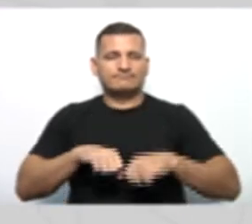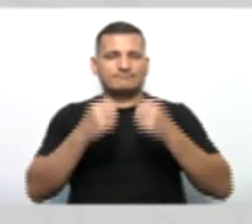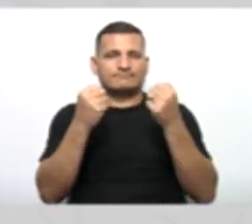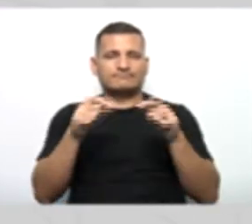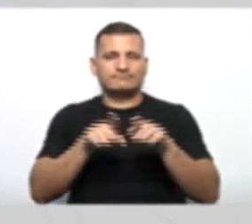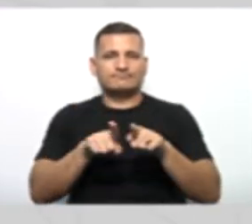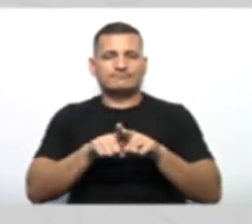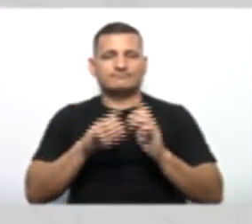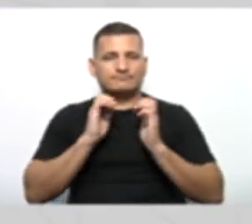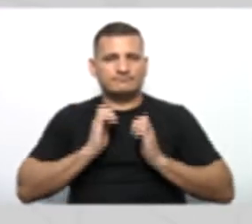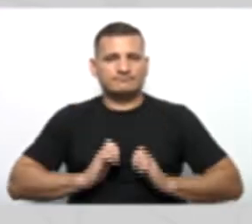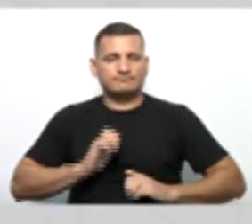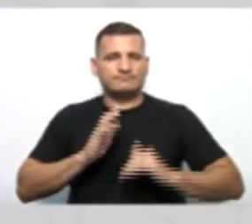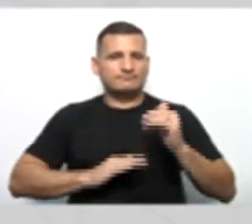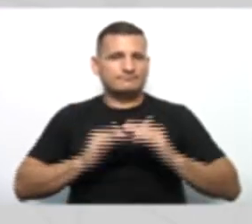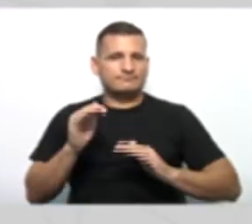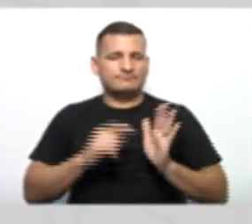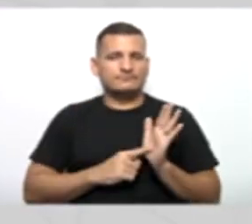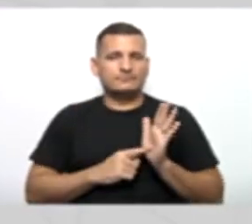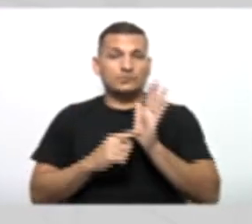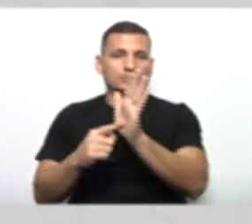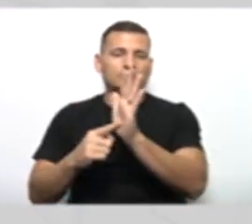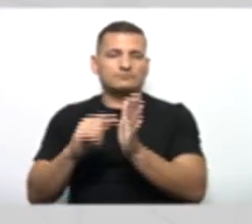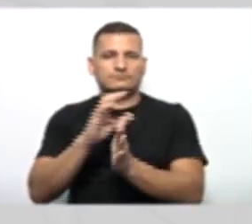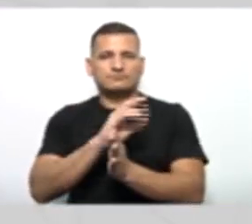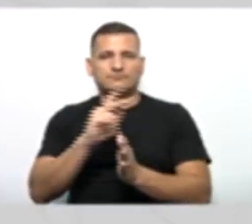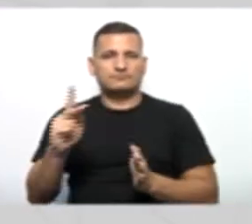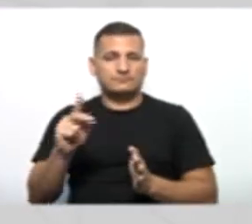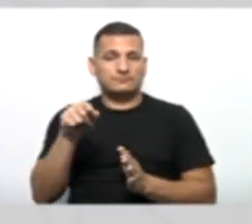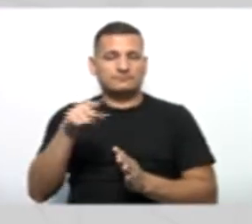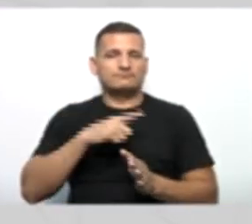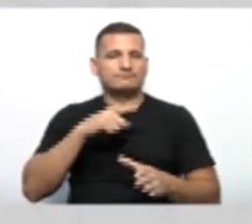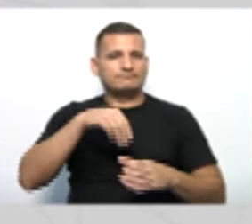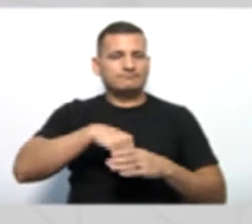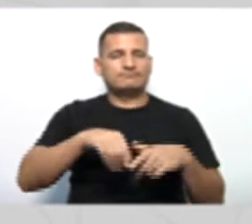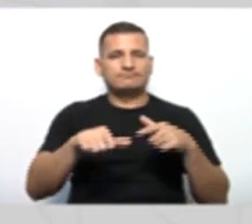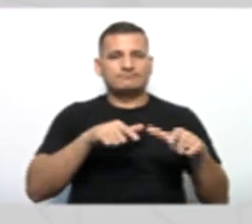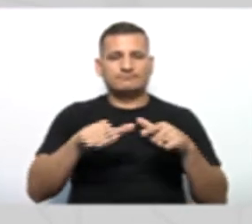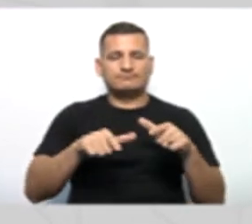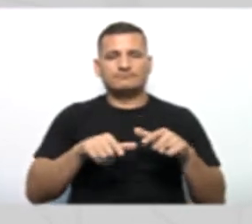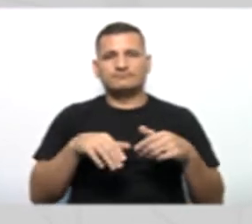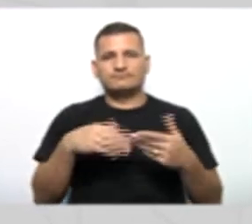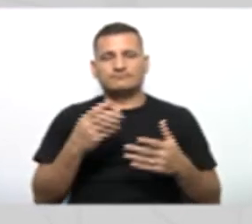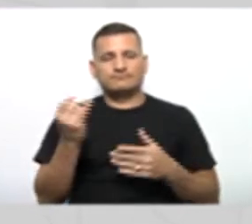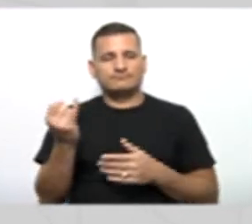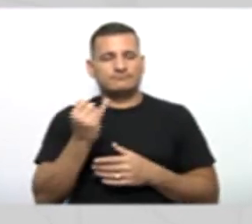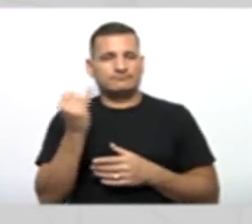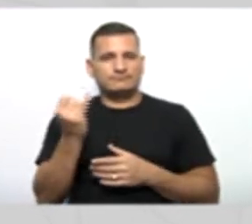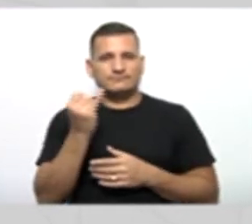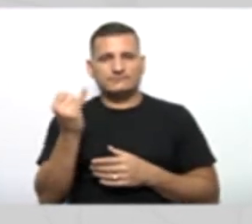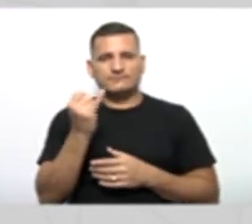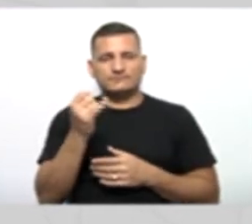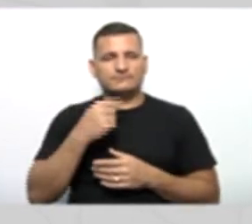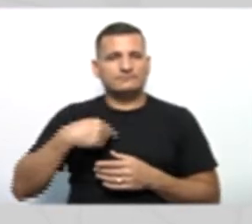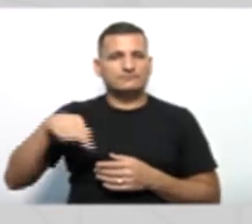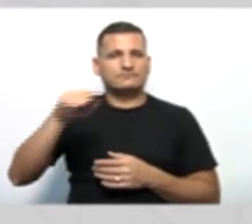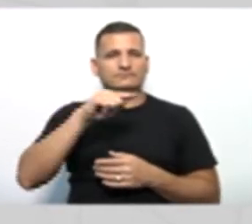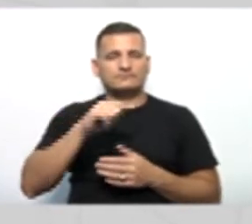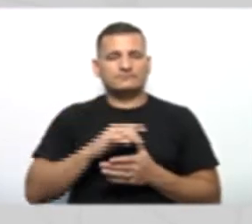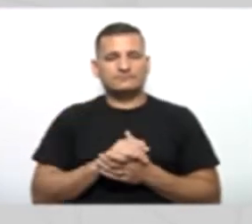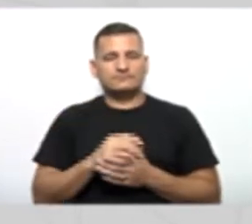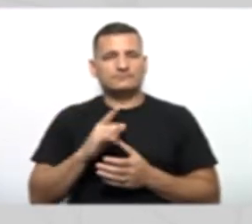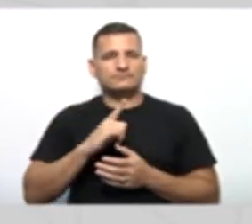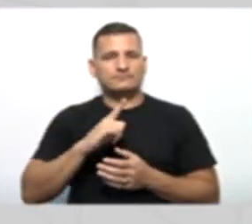profissional ela expõe a cooperativa no cola faz parte então é fundamental é que nós tenhamos